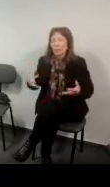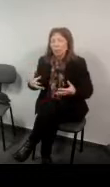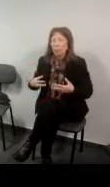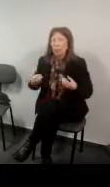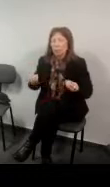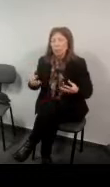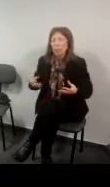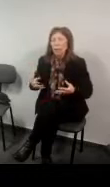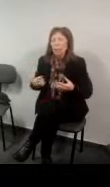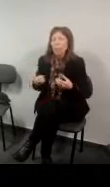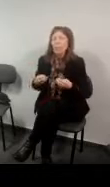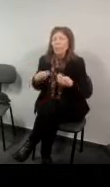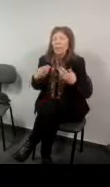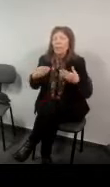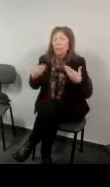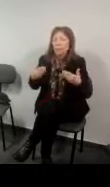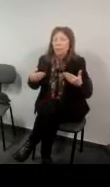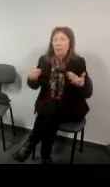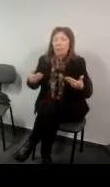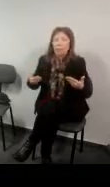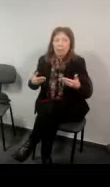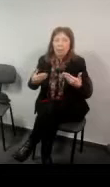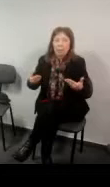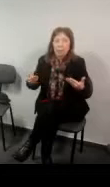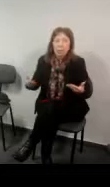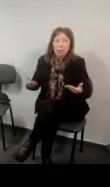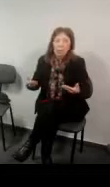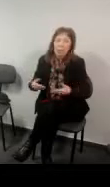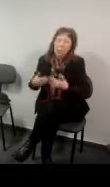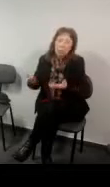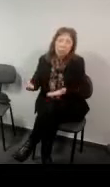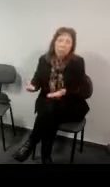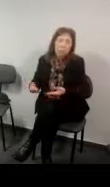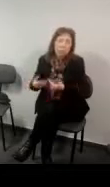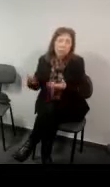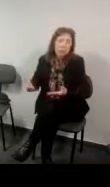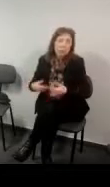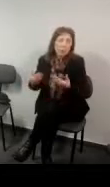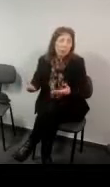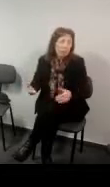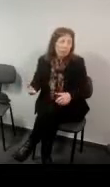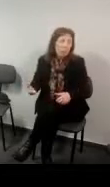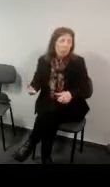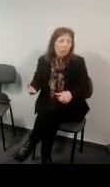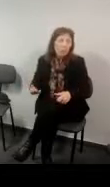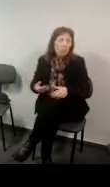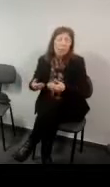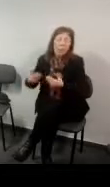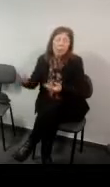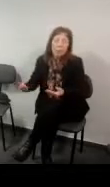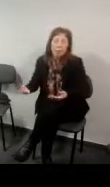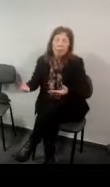e ódios, etc. E aí, para que ele saia dessa situação, o que vem? Vem a dor, o sofrimento, vem a doença. Né? A